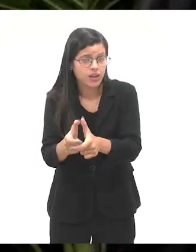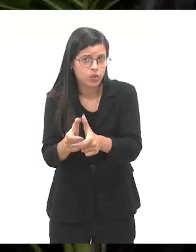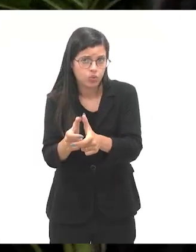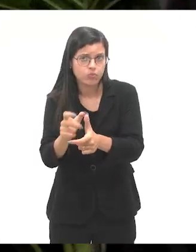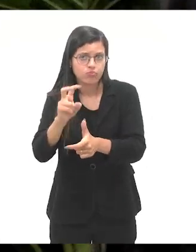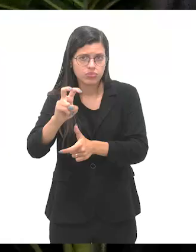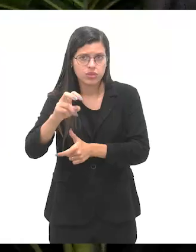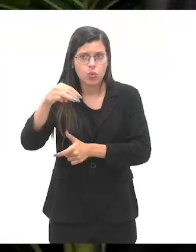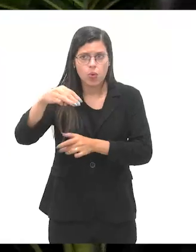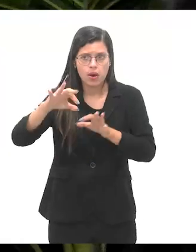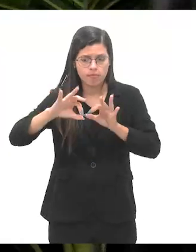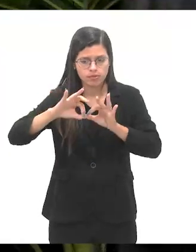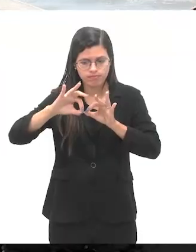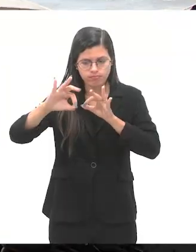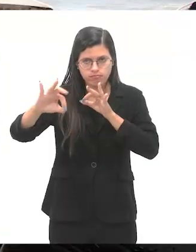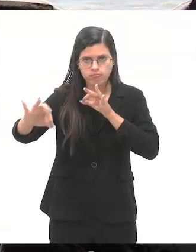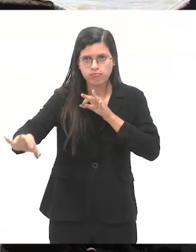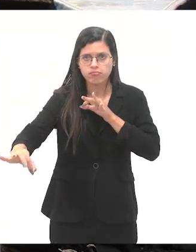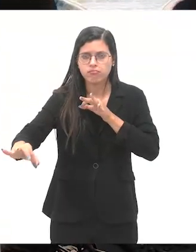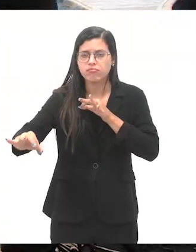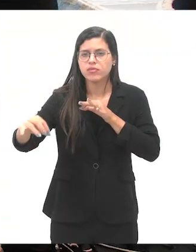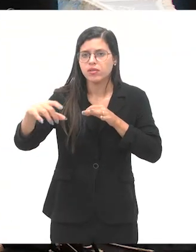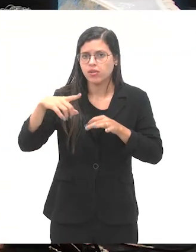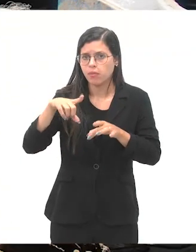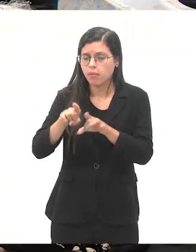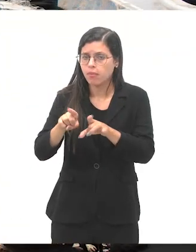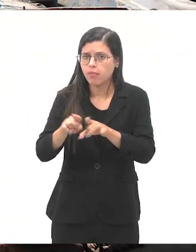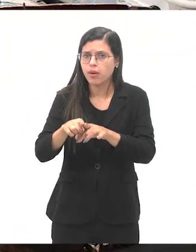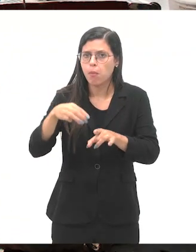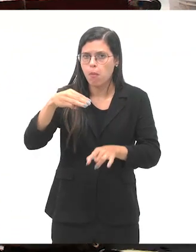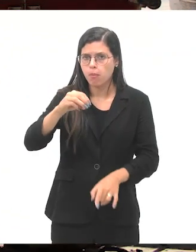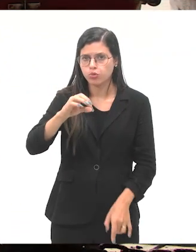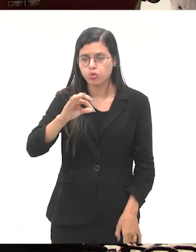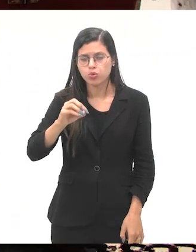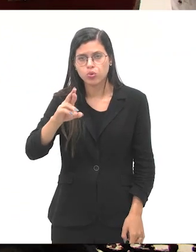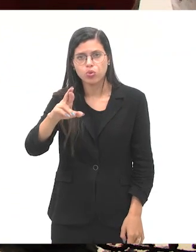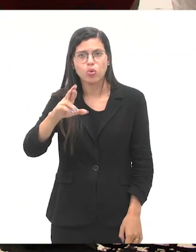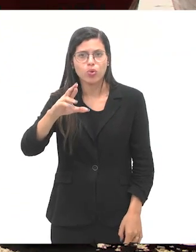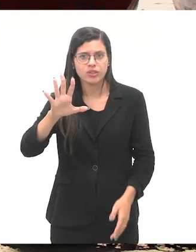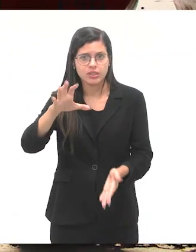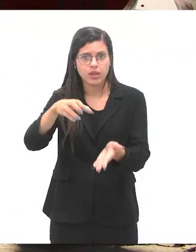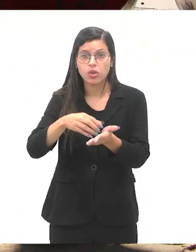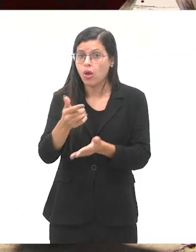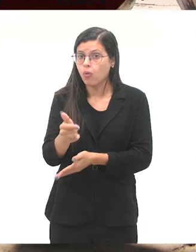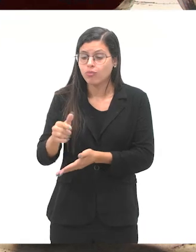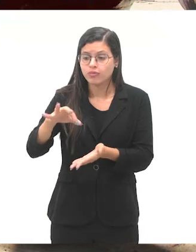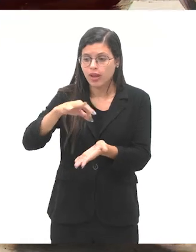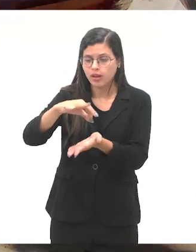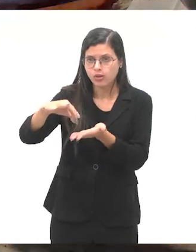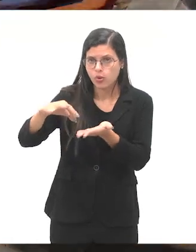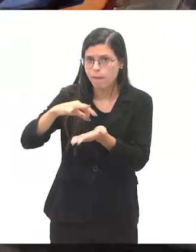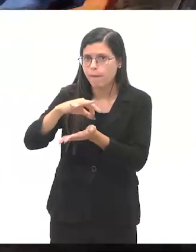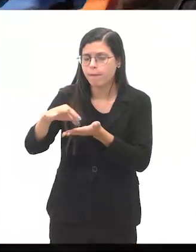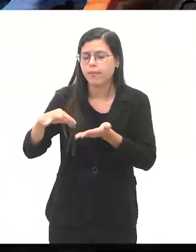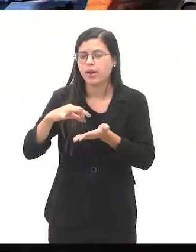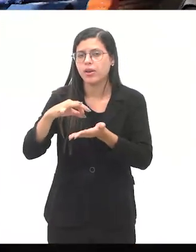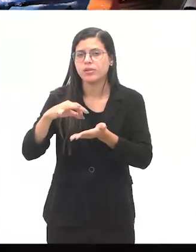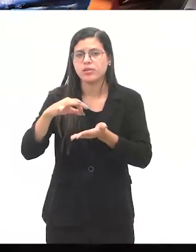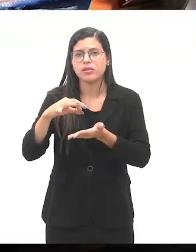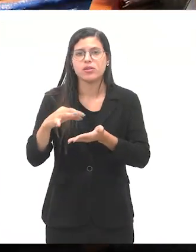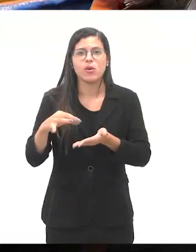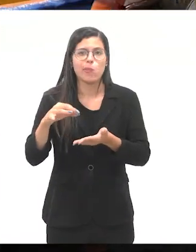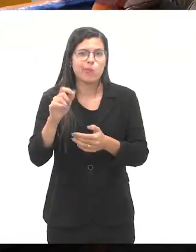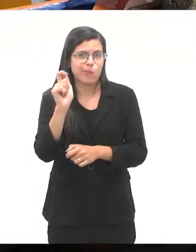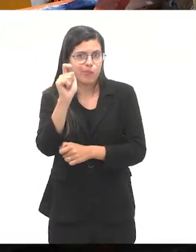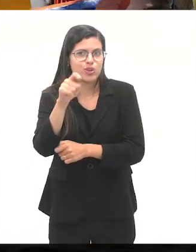pequenas, de até 5 metros de comprimento, com motor de centro, não tem GPS, ou seja, os pescadores eles se